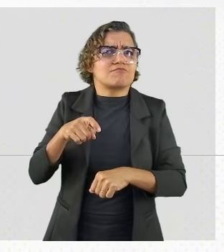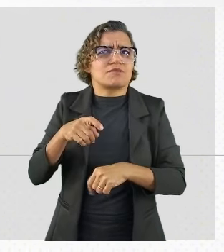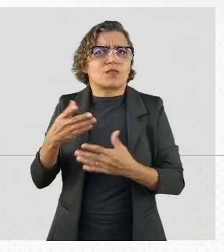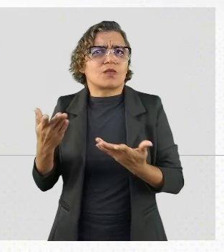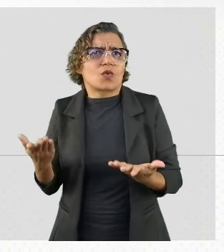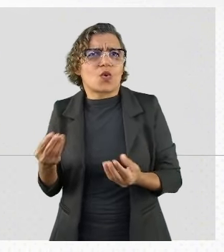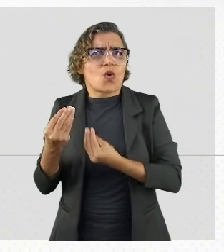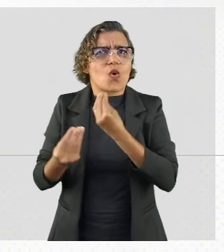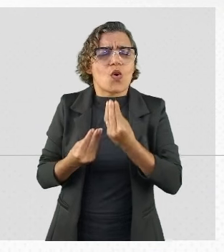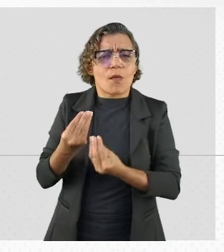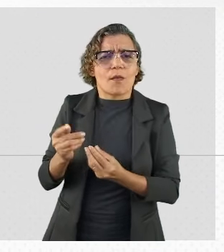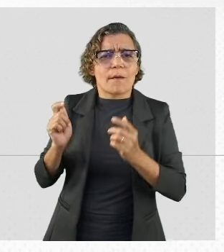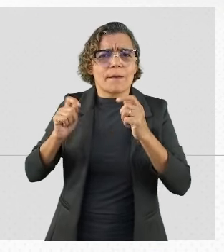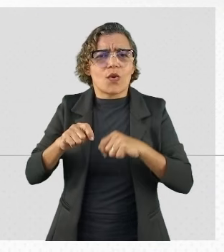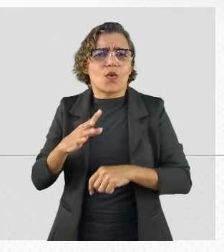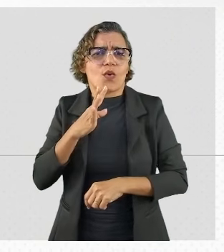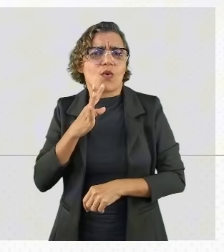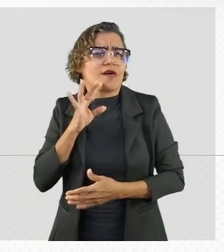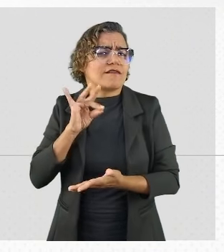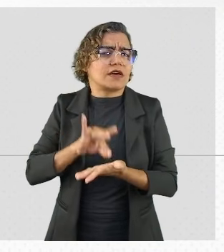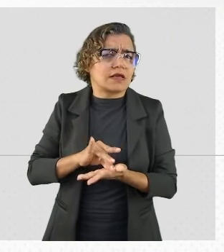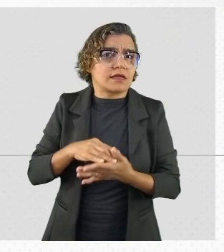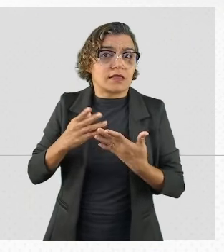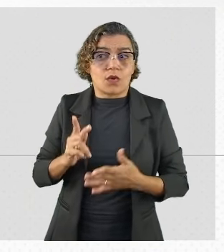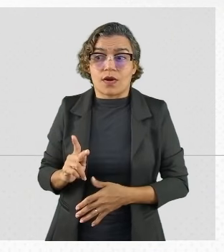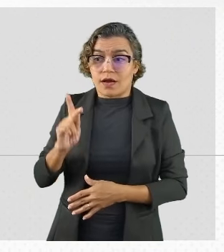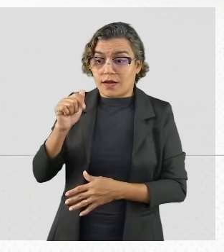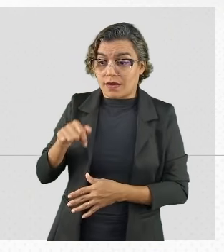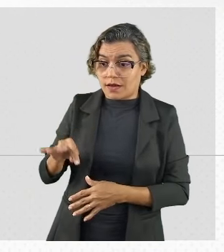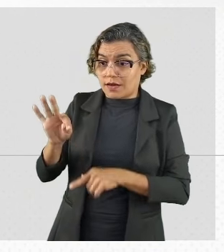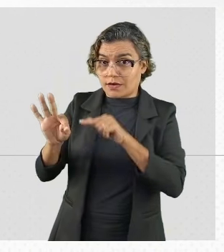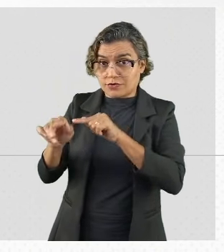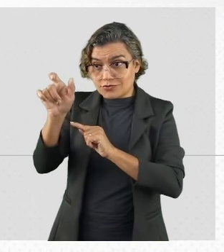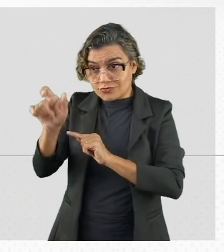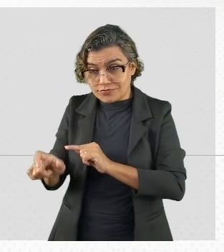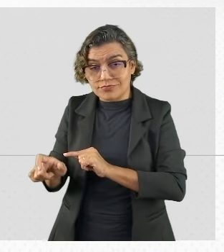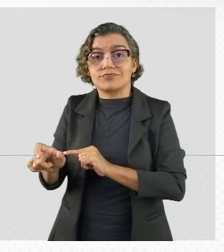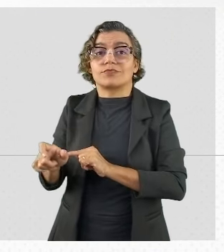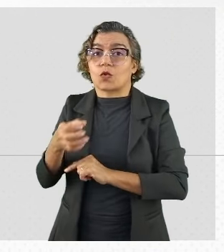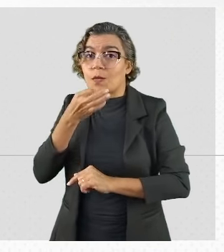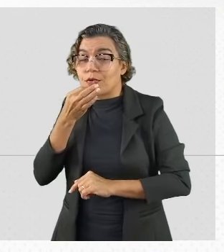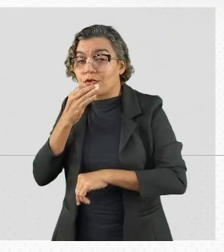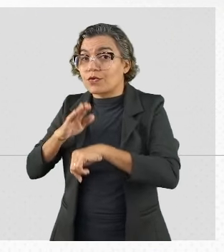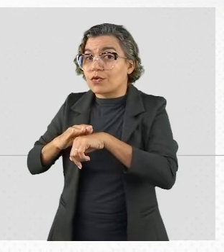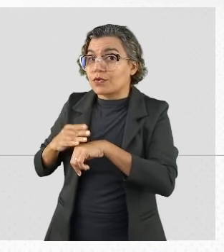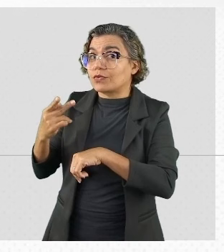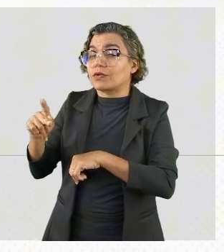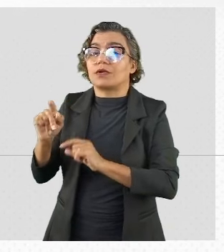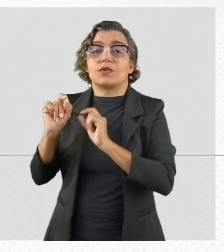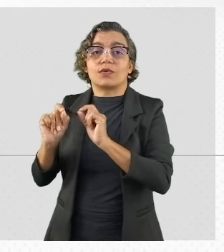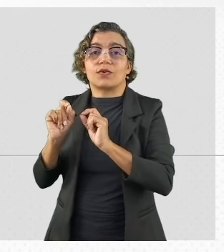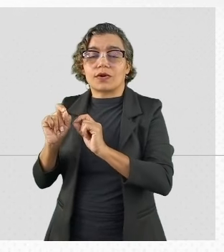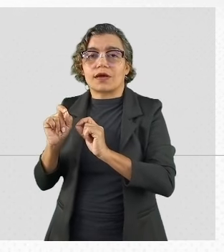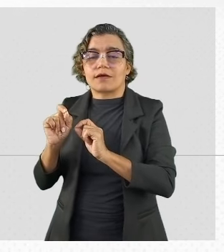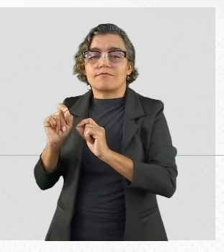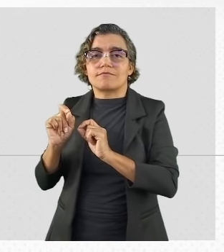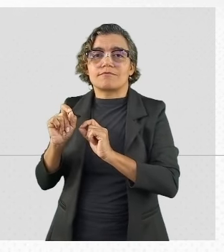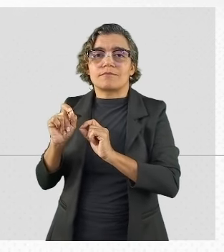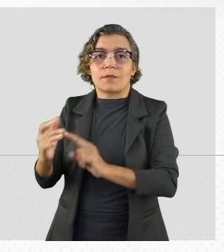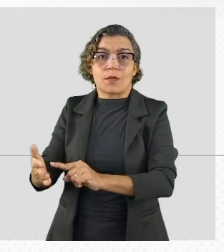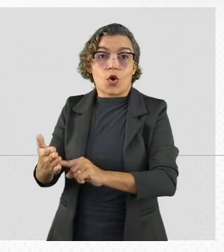Então, a filosofia para o Immanuel Kant, por exemplo, ela serve para a gente identificar não